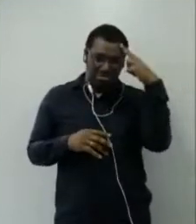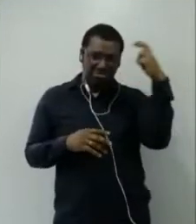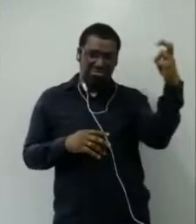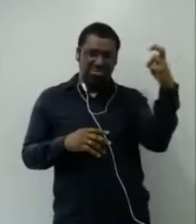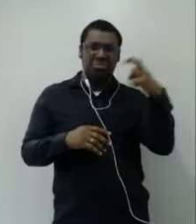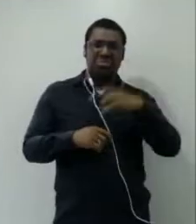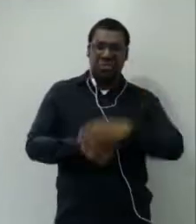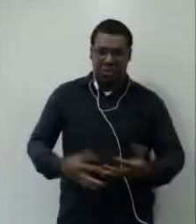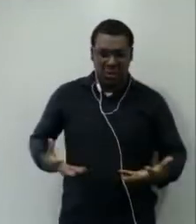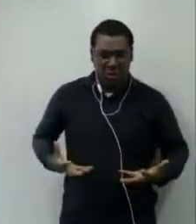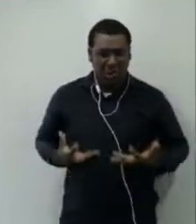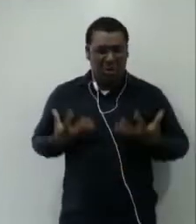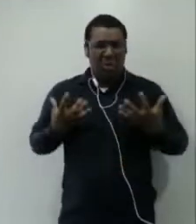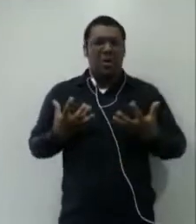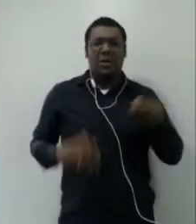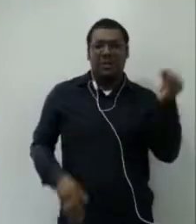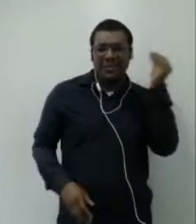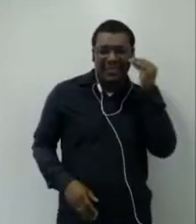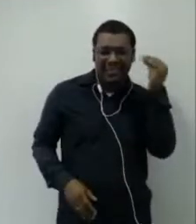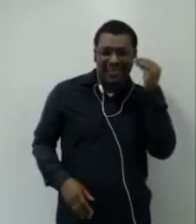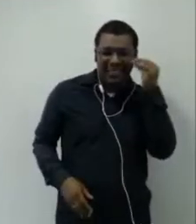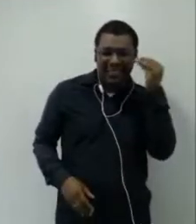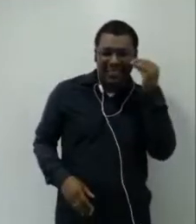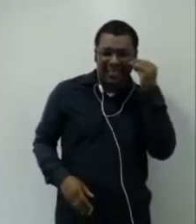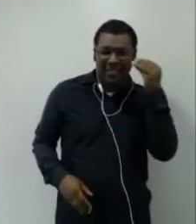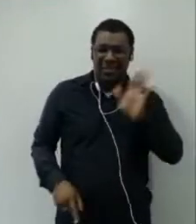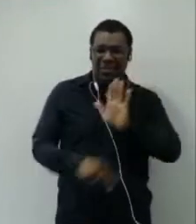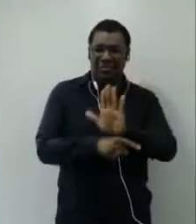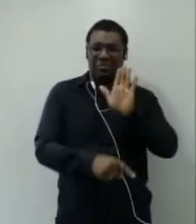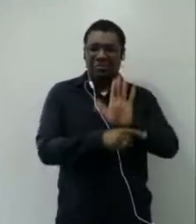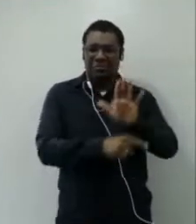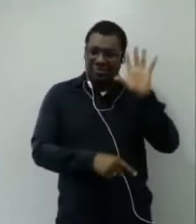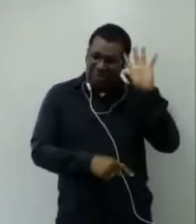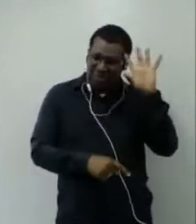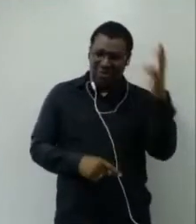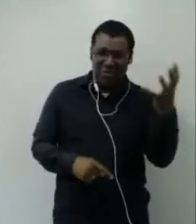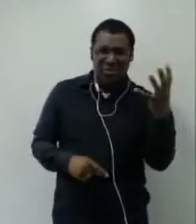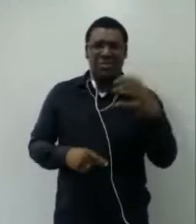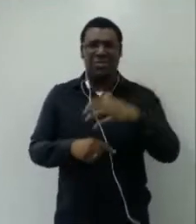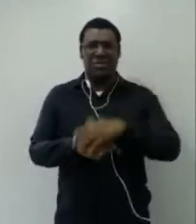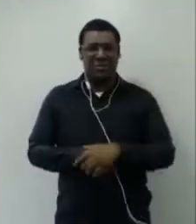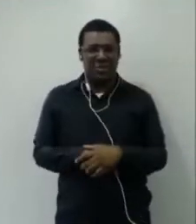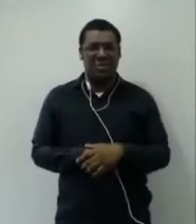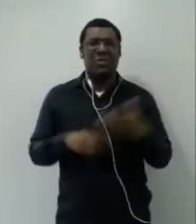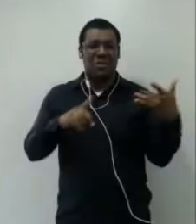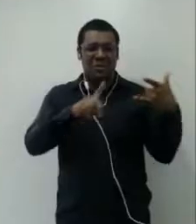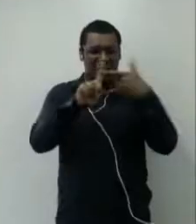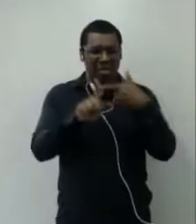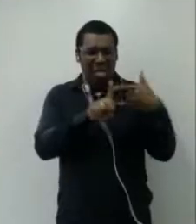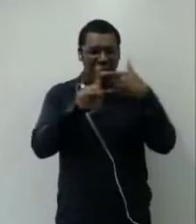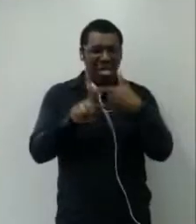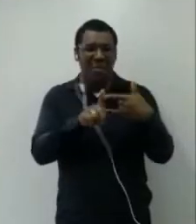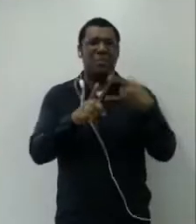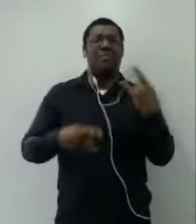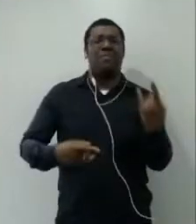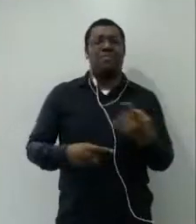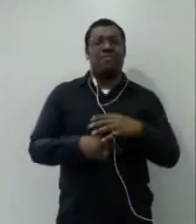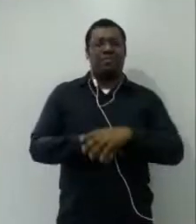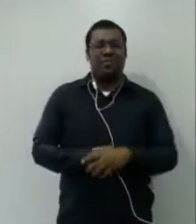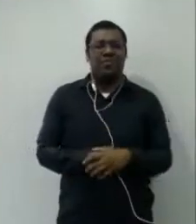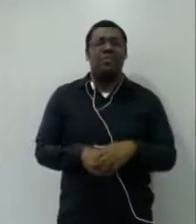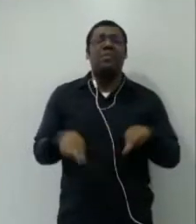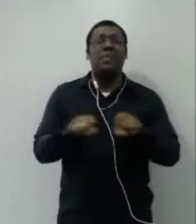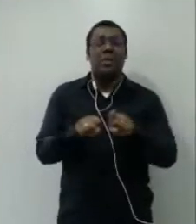melhor solução nas sessões, nas conversas telefônicas, nas trocas de mensagens. Celebramos